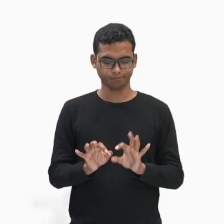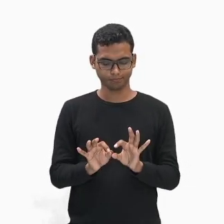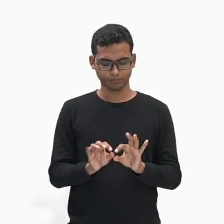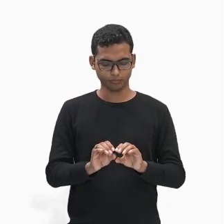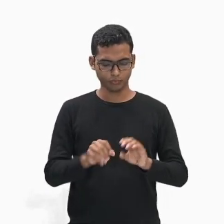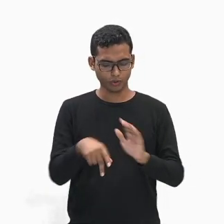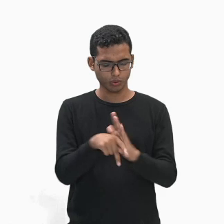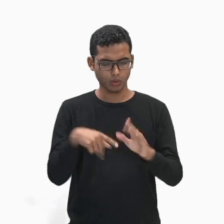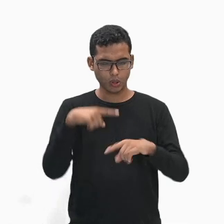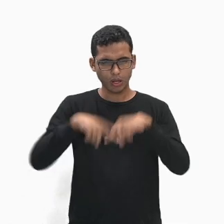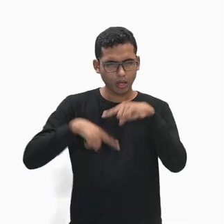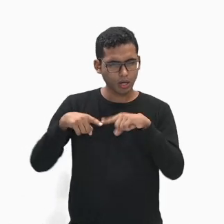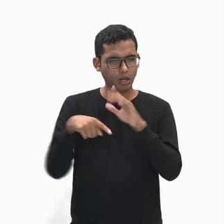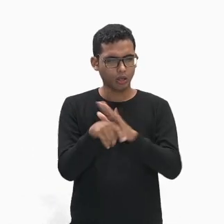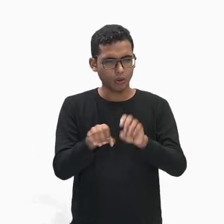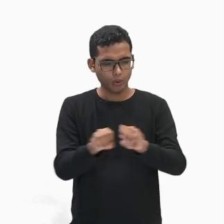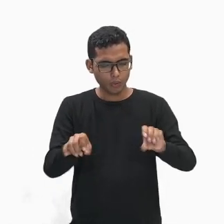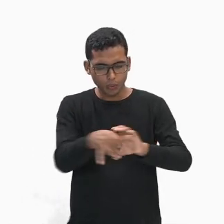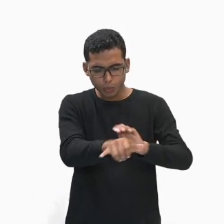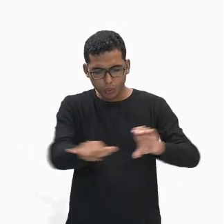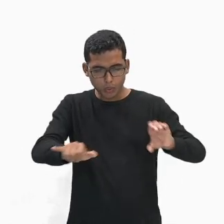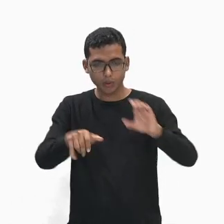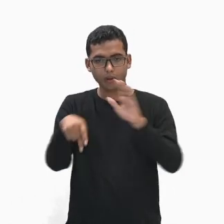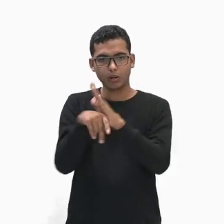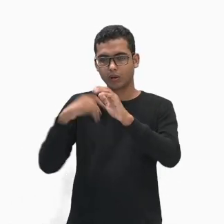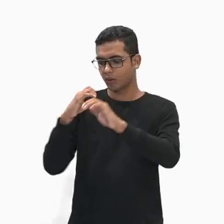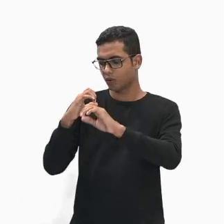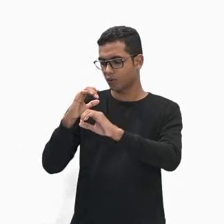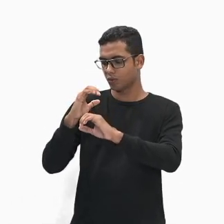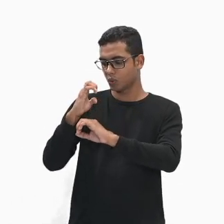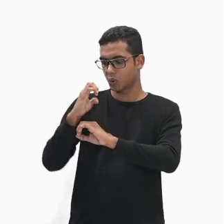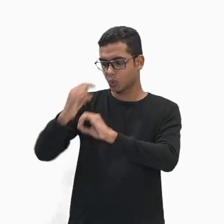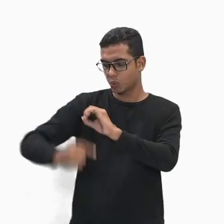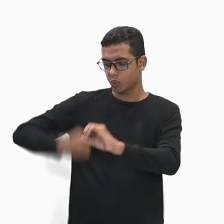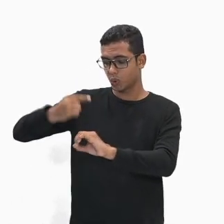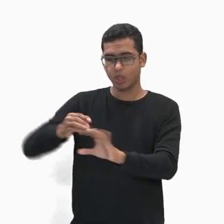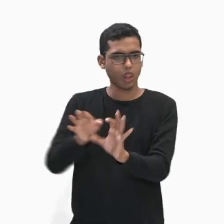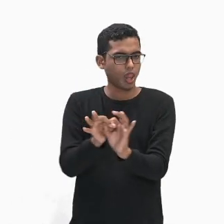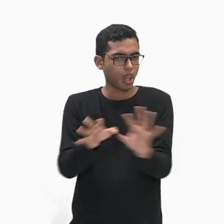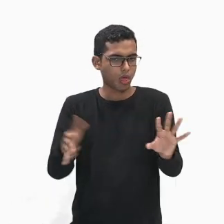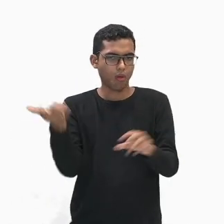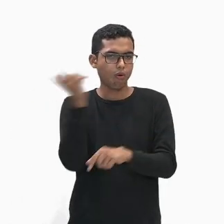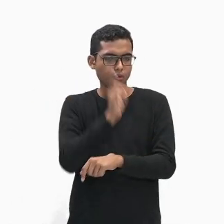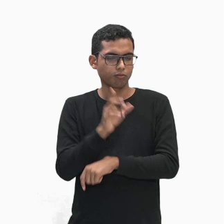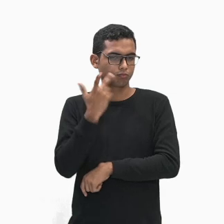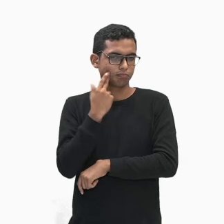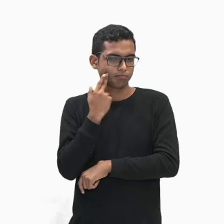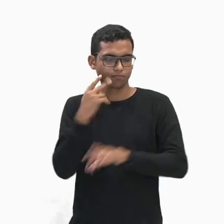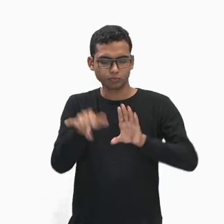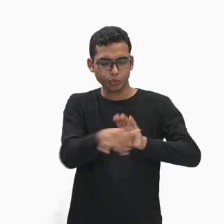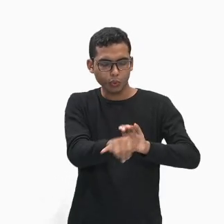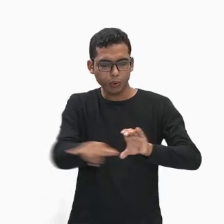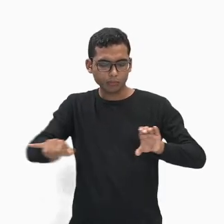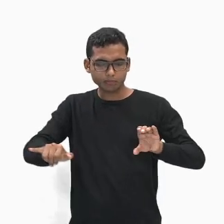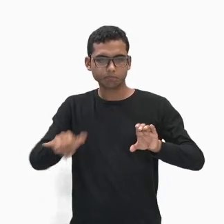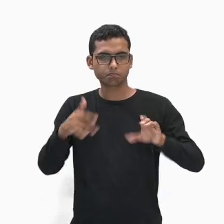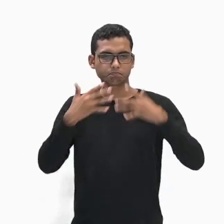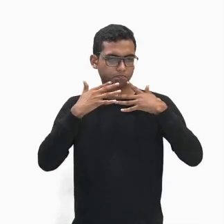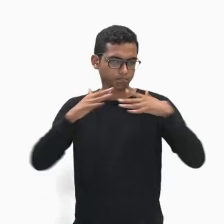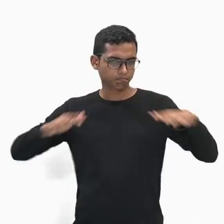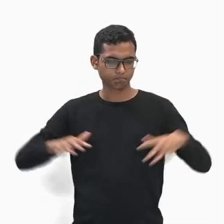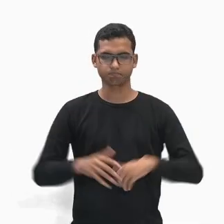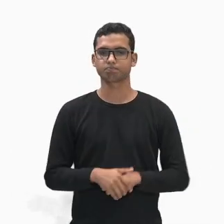podem se movimentar livremente. Ou seja, você tem aí, no átomo, eu